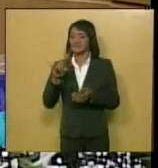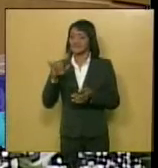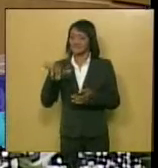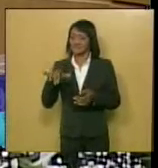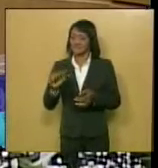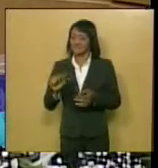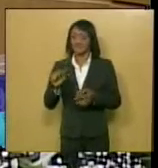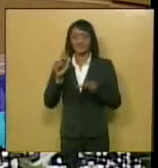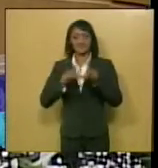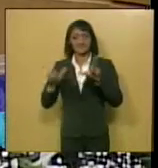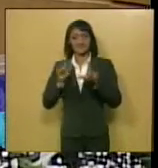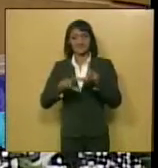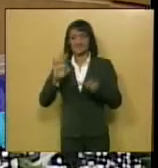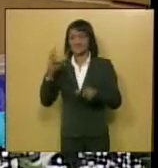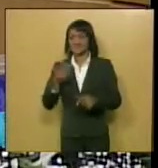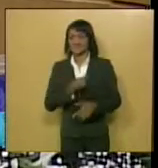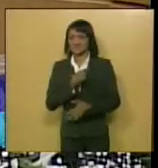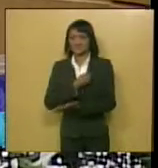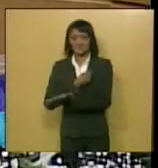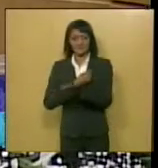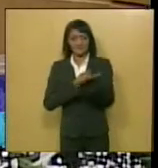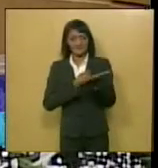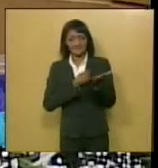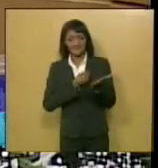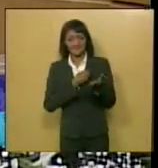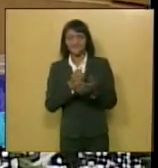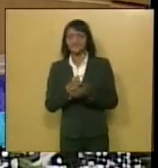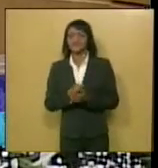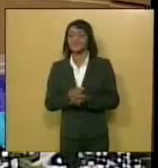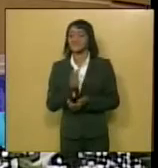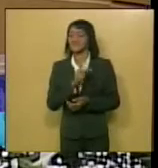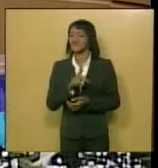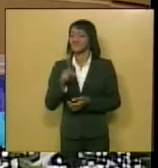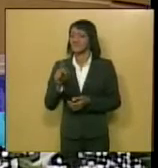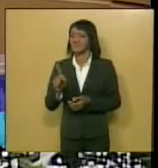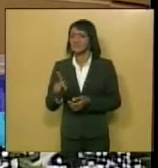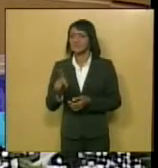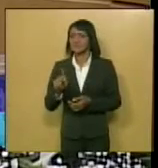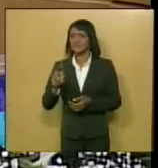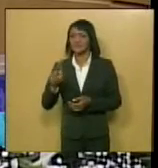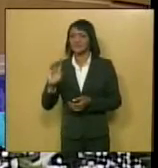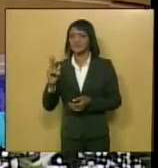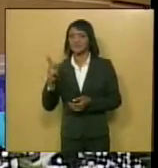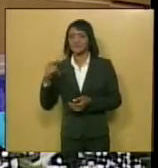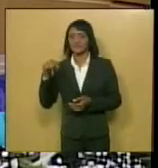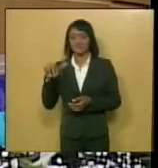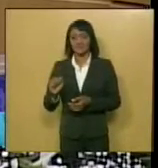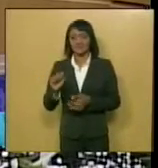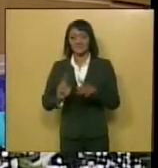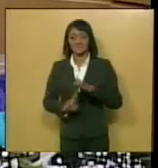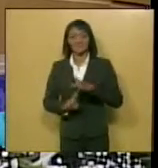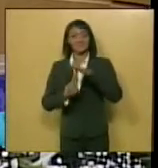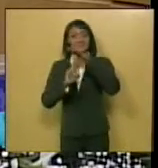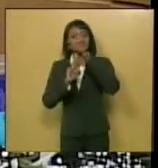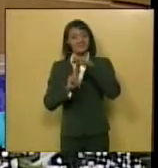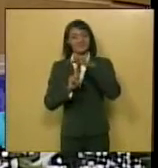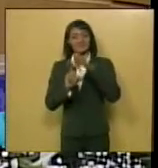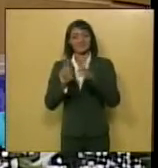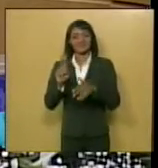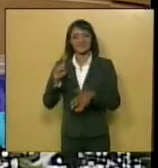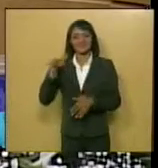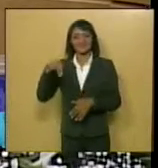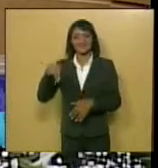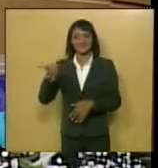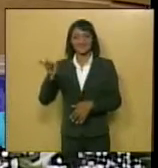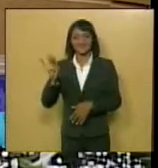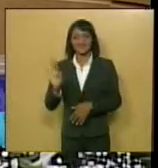acadêmicos presentes, professor Gilbel Uchoa de Mendonça, magnífico reitor da